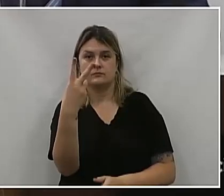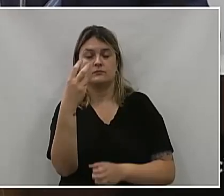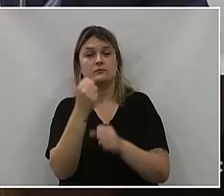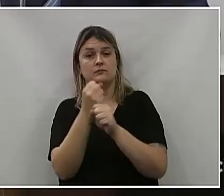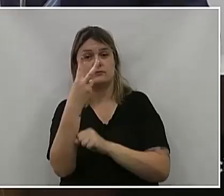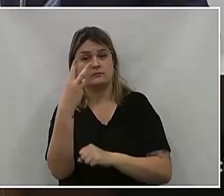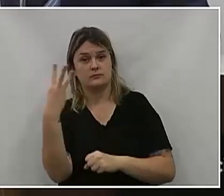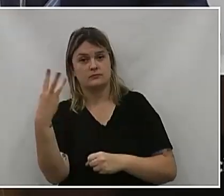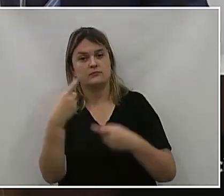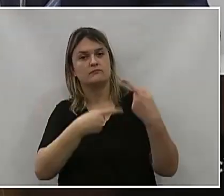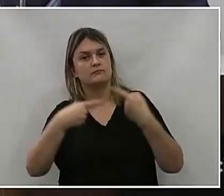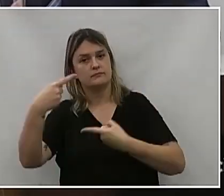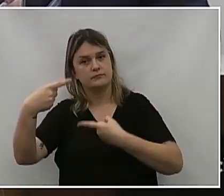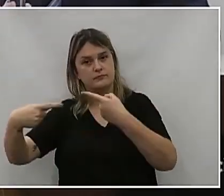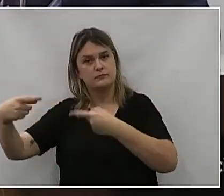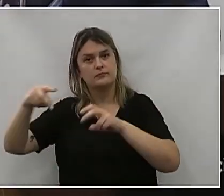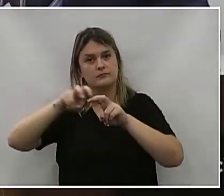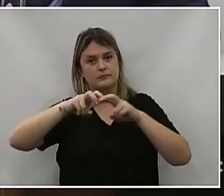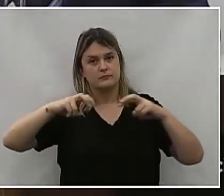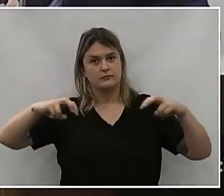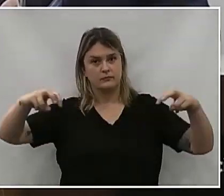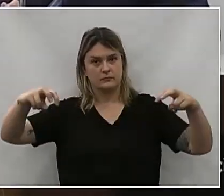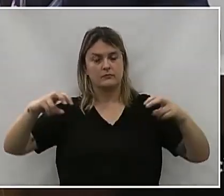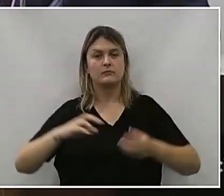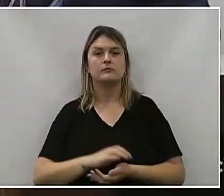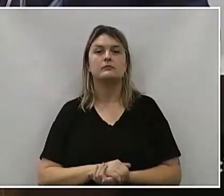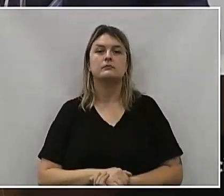2023 para apreciação do plenário.